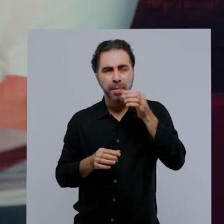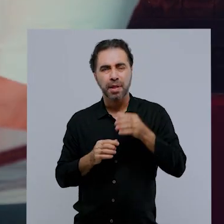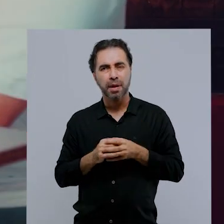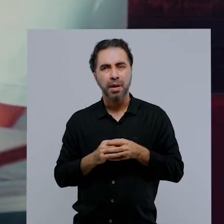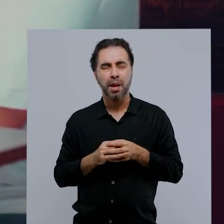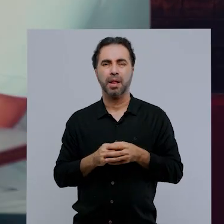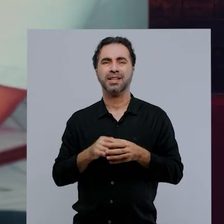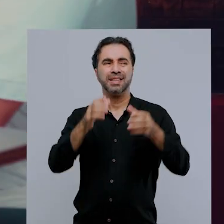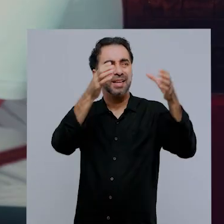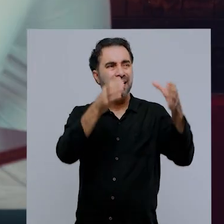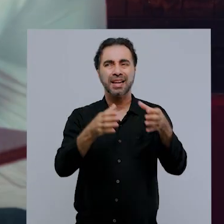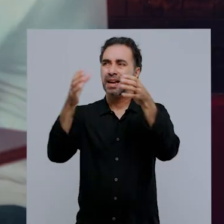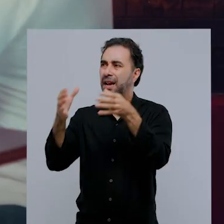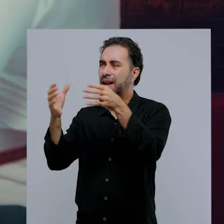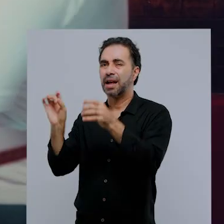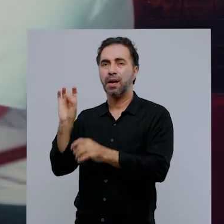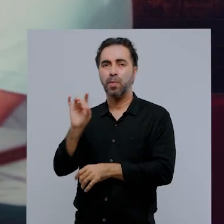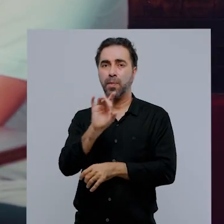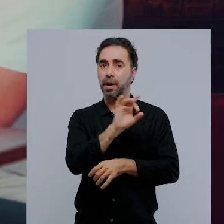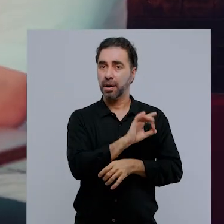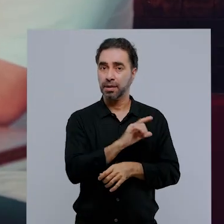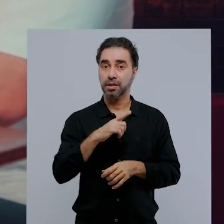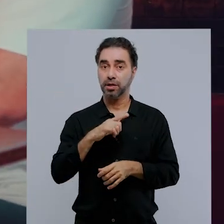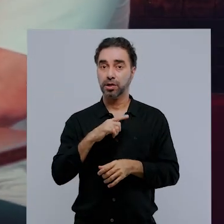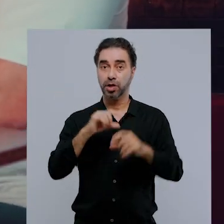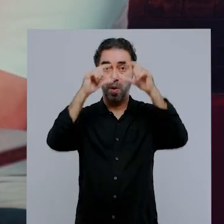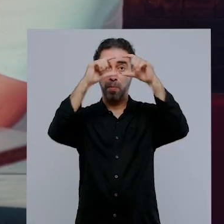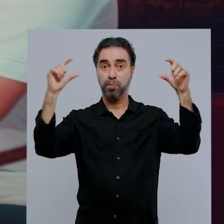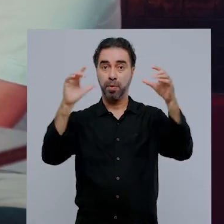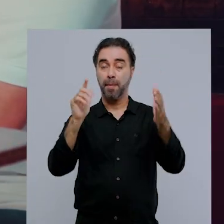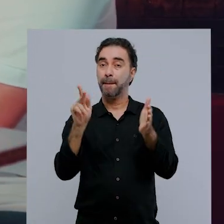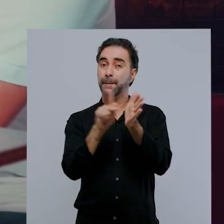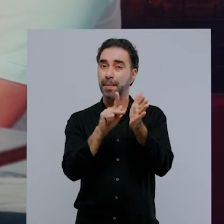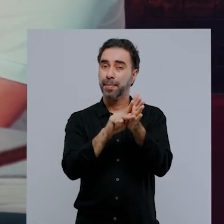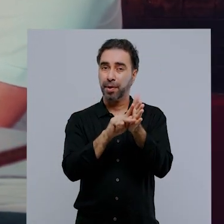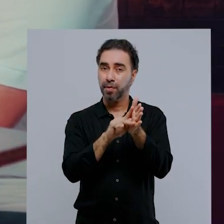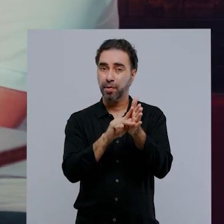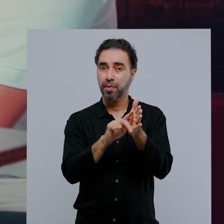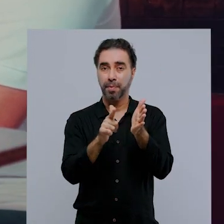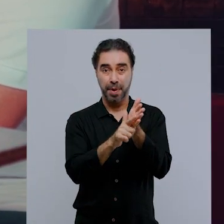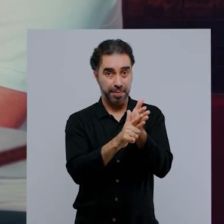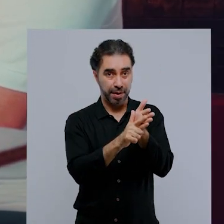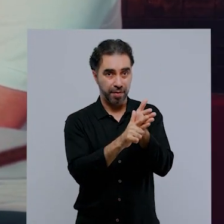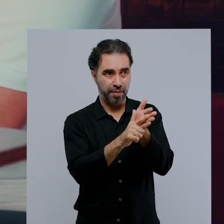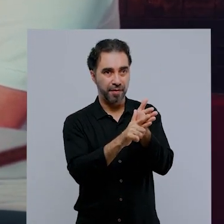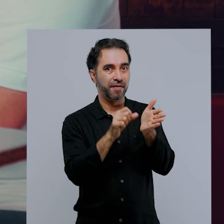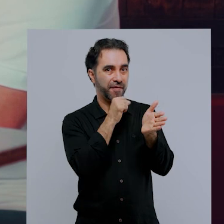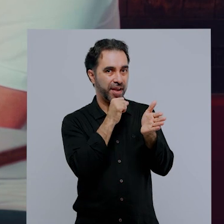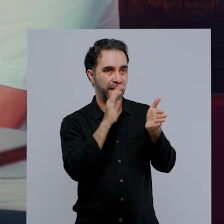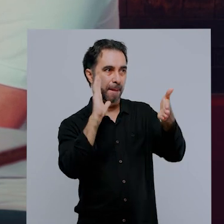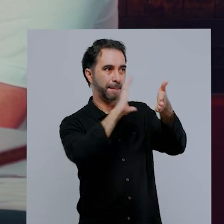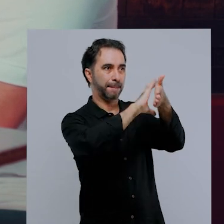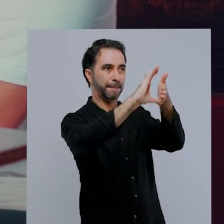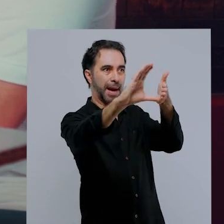Aí, cada dorna dessa tinha um selo, sabe? Tinha um papel velho, assim, tava quase da cor da madeira. Mal dava